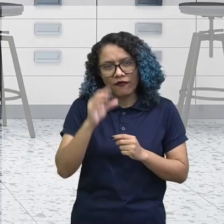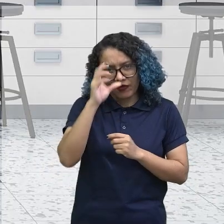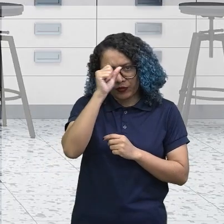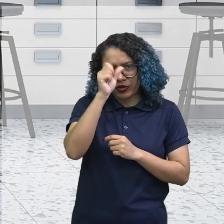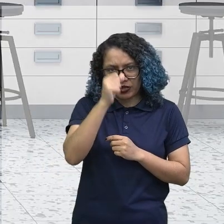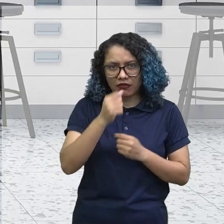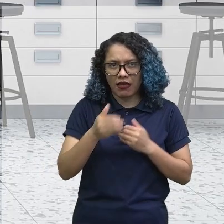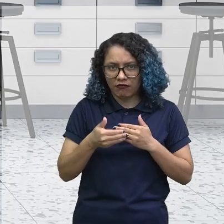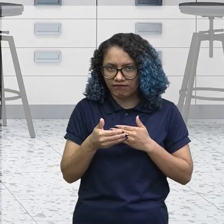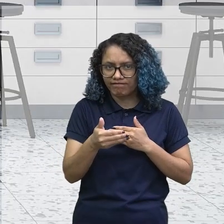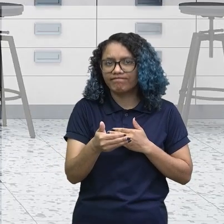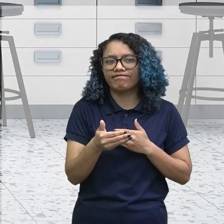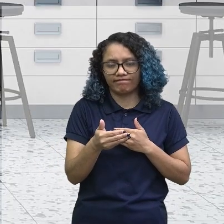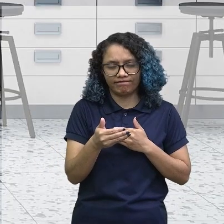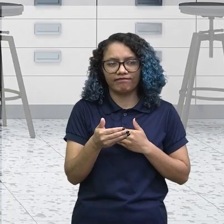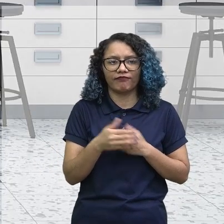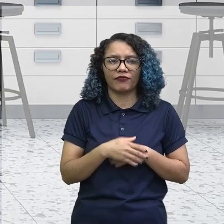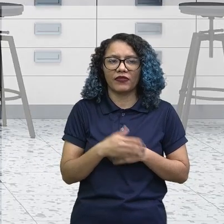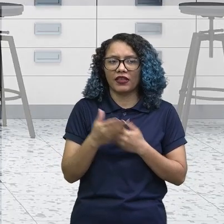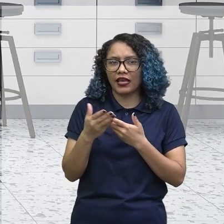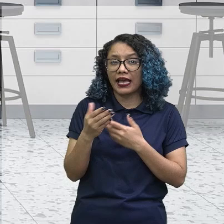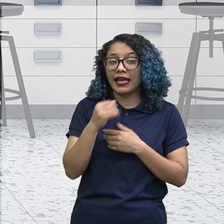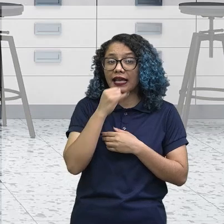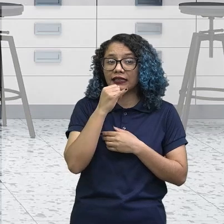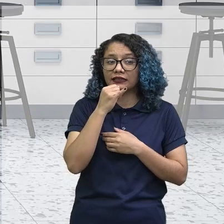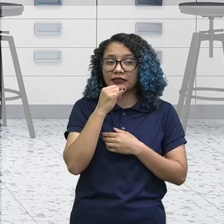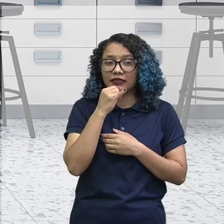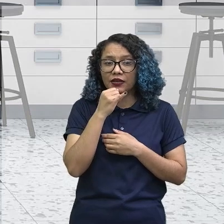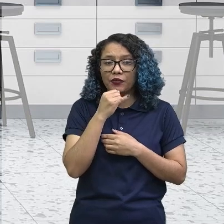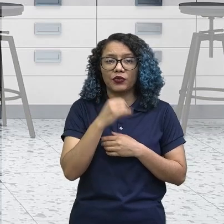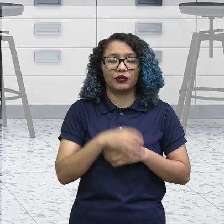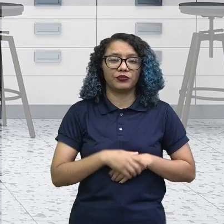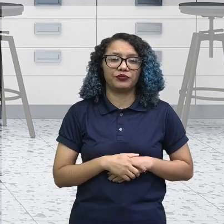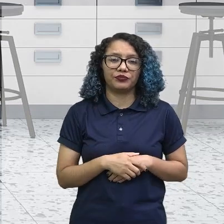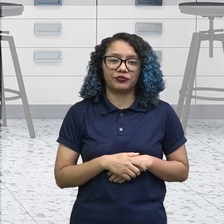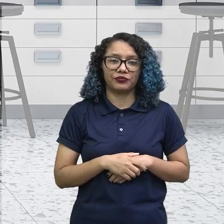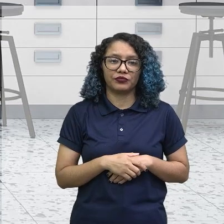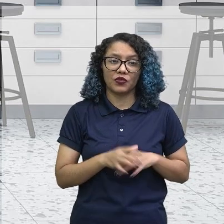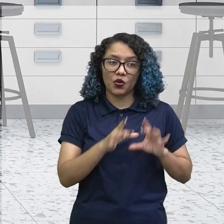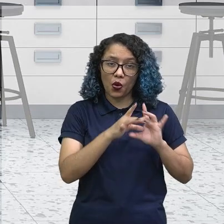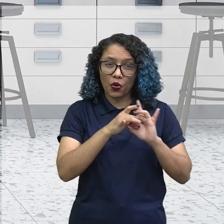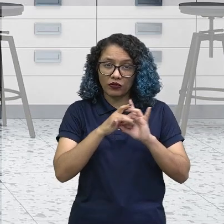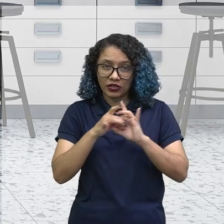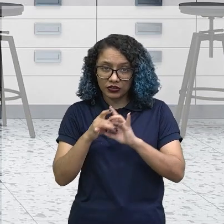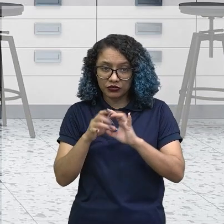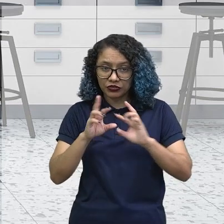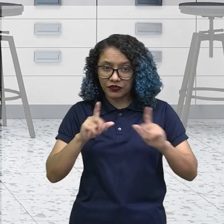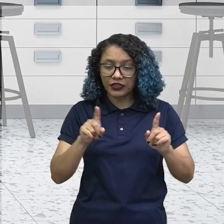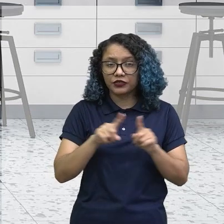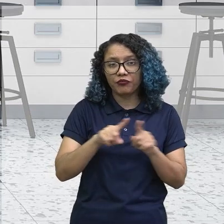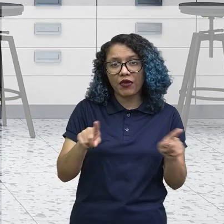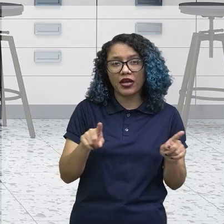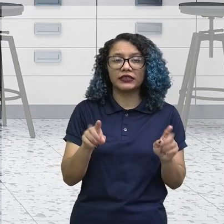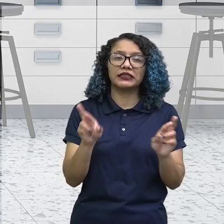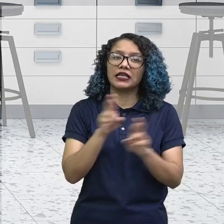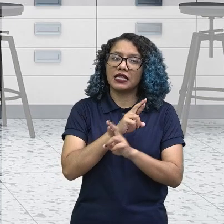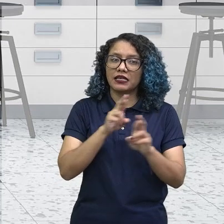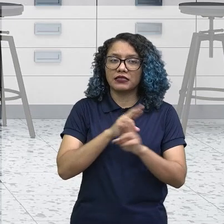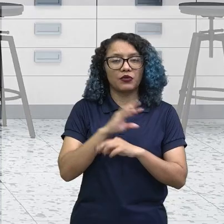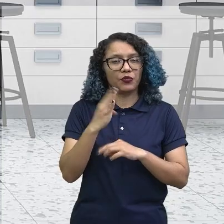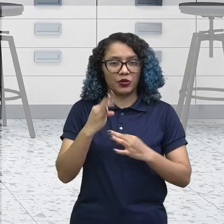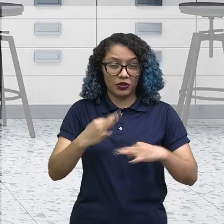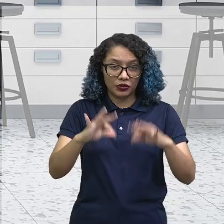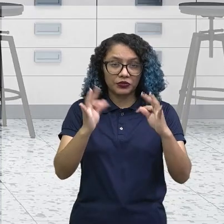de hoje, são exemplos, são situações diferentes, mas que estão relacionadas com a biotecnologia.